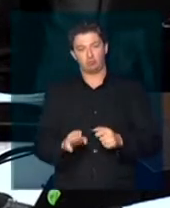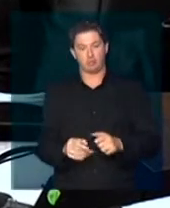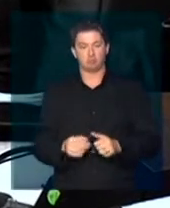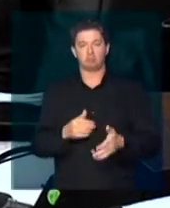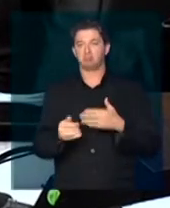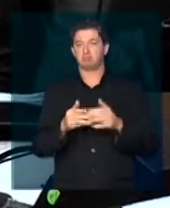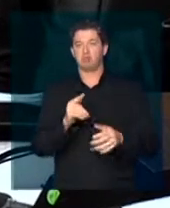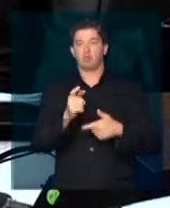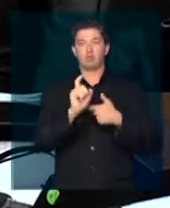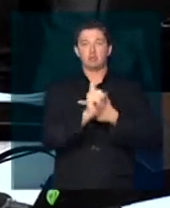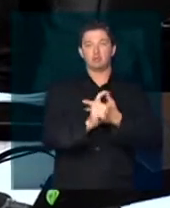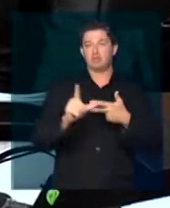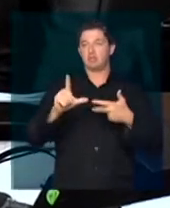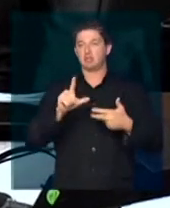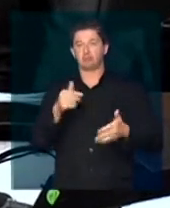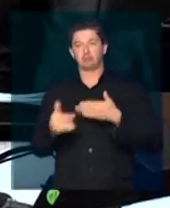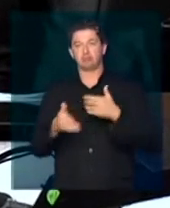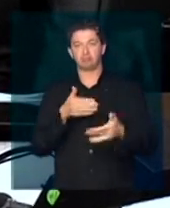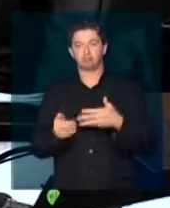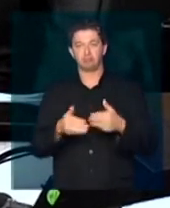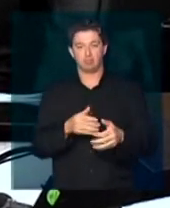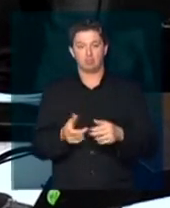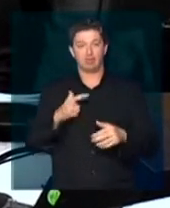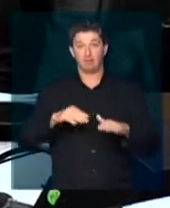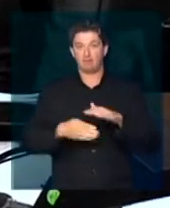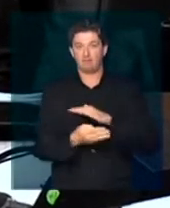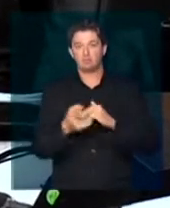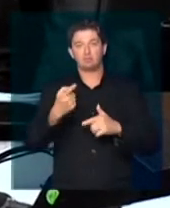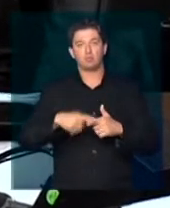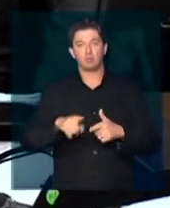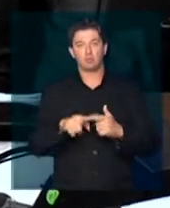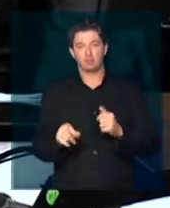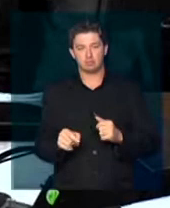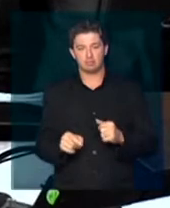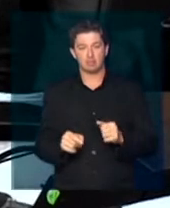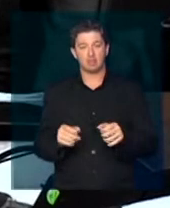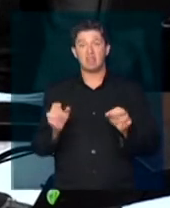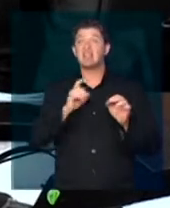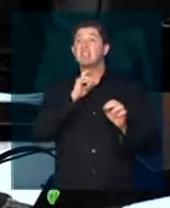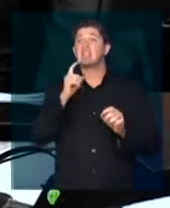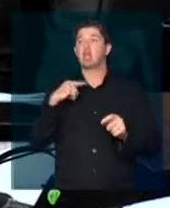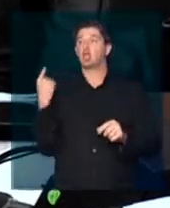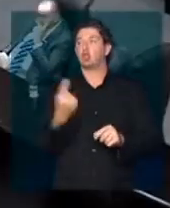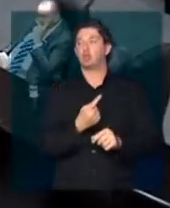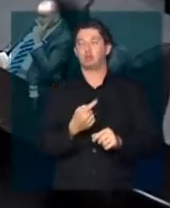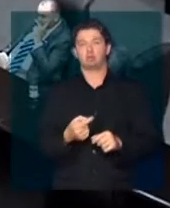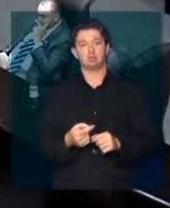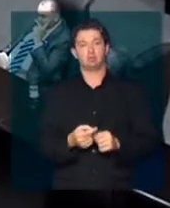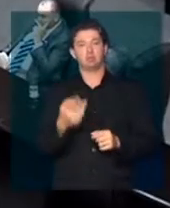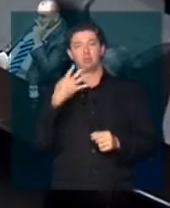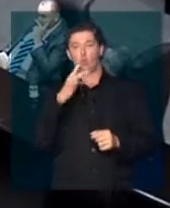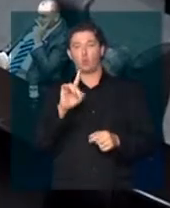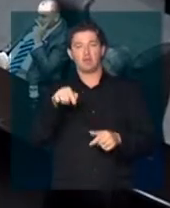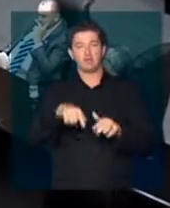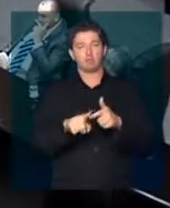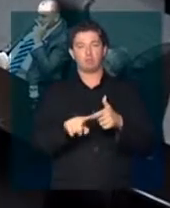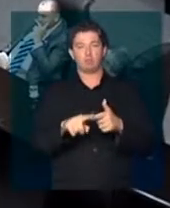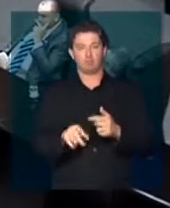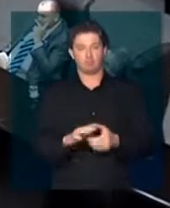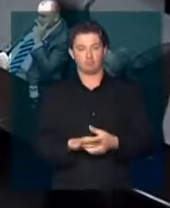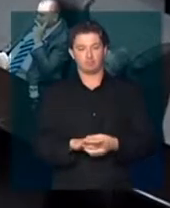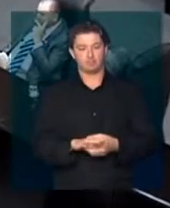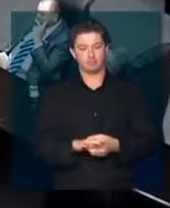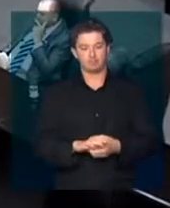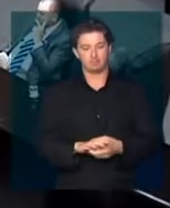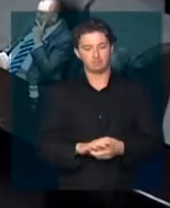seja no executivo, seja no legislativo. Existem vícios, e não há nenhum de nós aqui que não conheçamos esses vícios. Não há